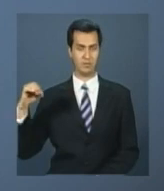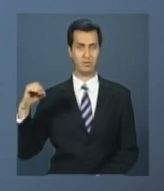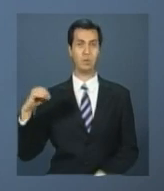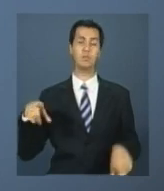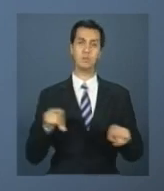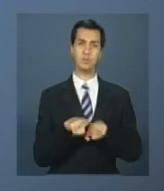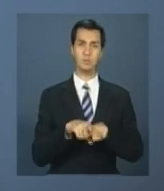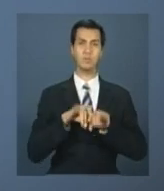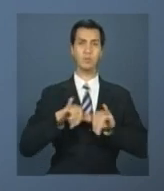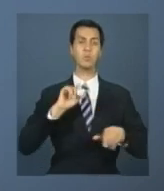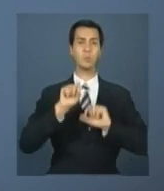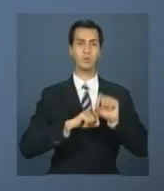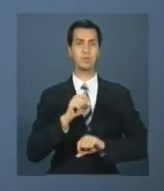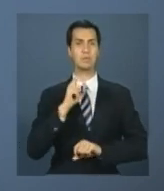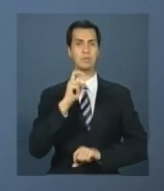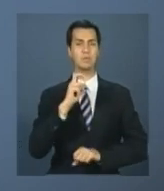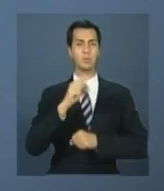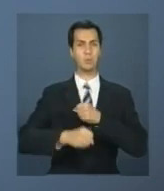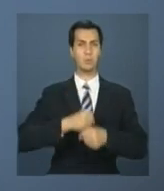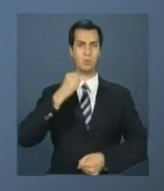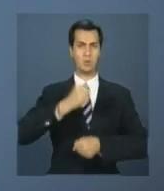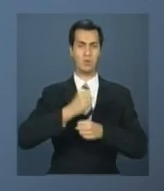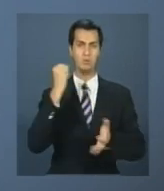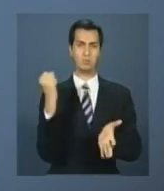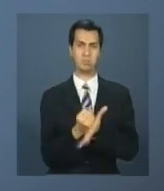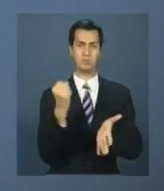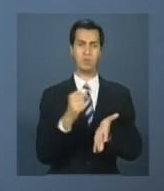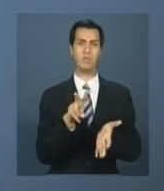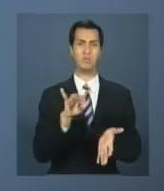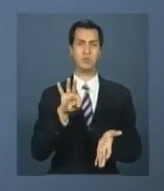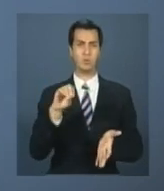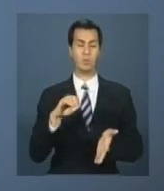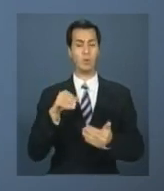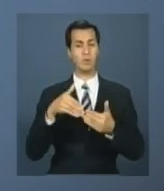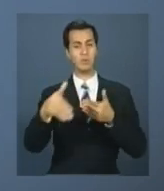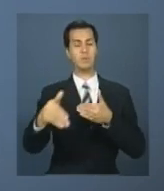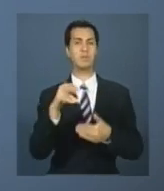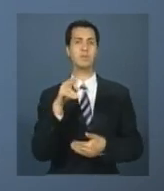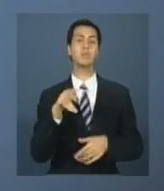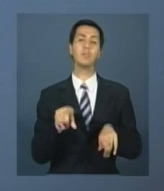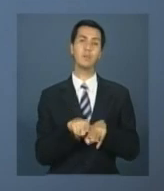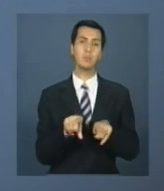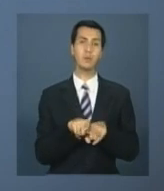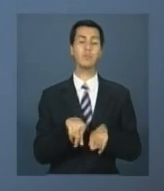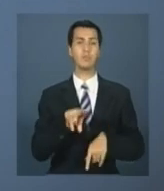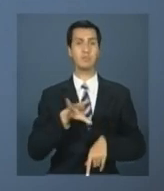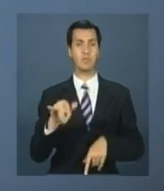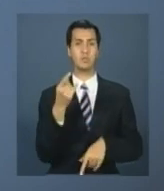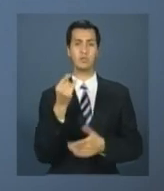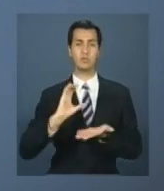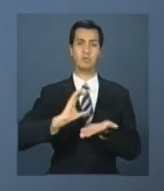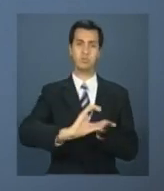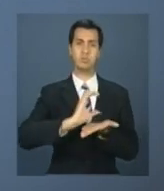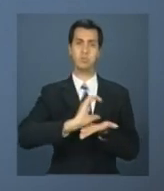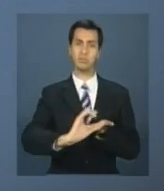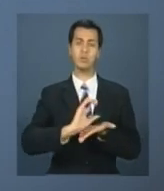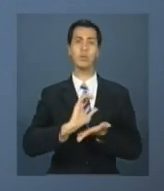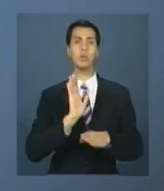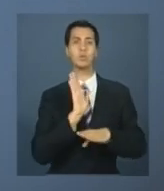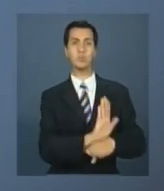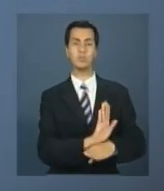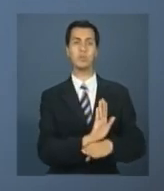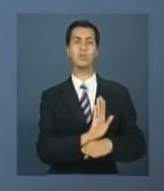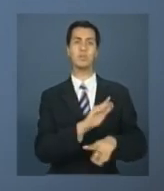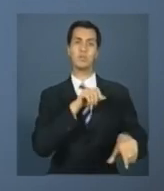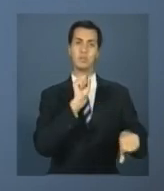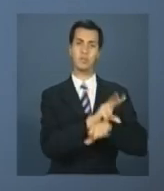para 5 anos dos vistos aos haitianos no Brasil e anunciou que vai investir recursos financeiros na geração de emprego e renda